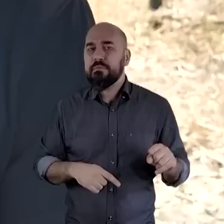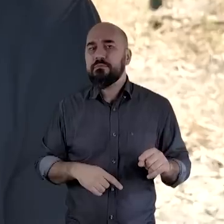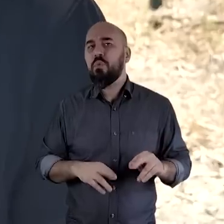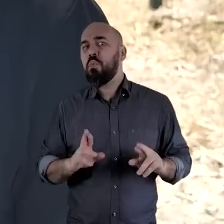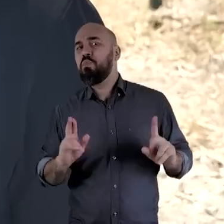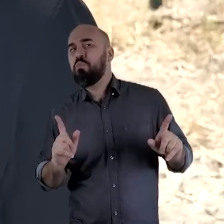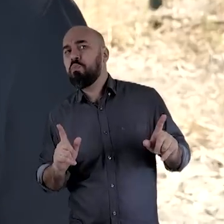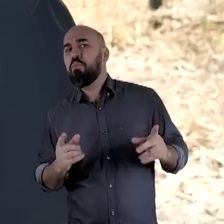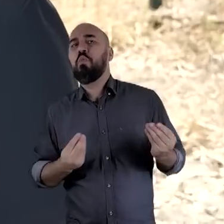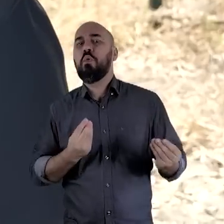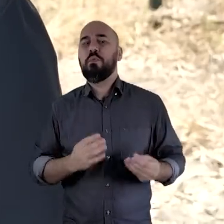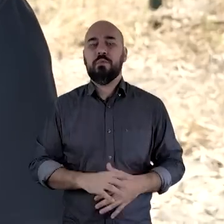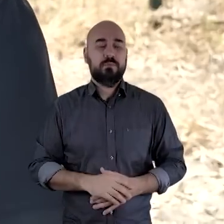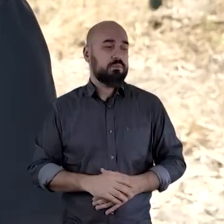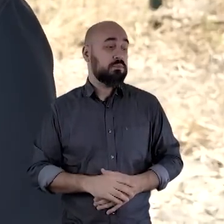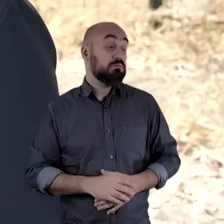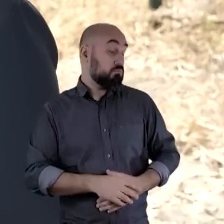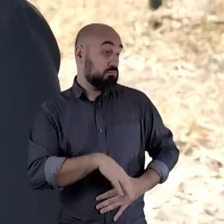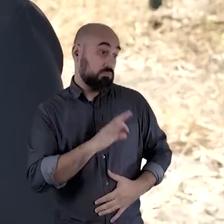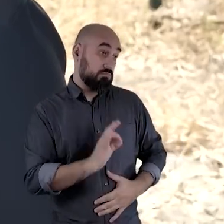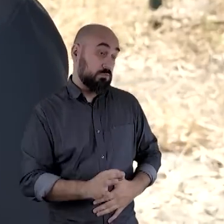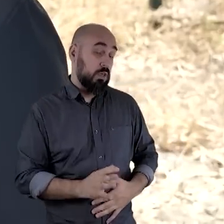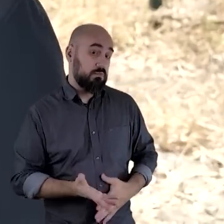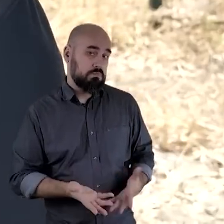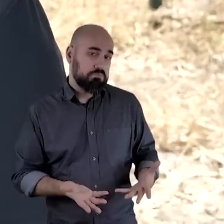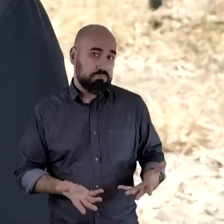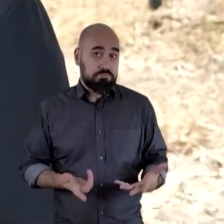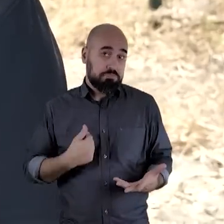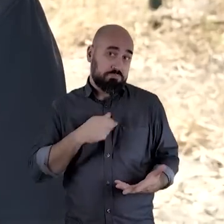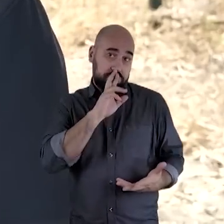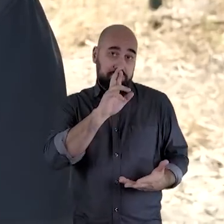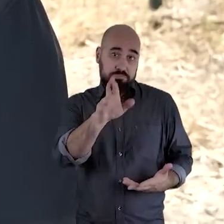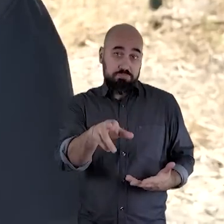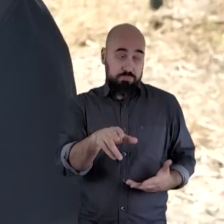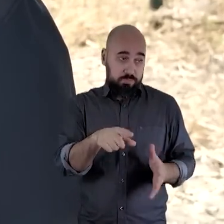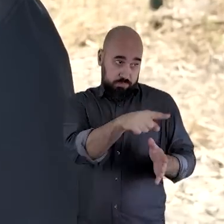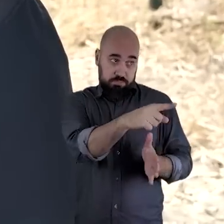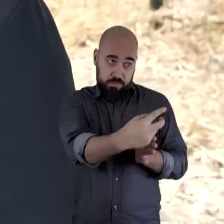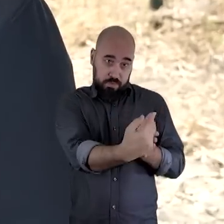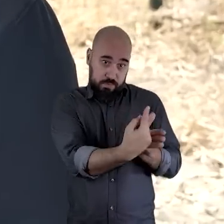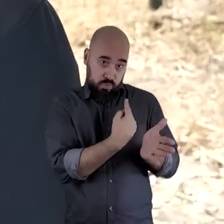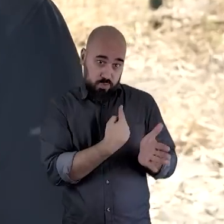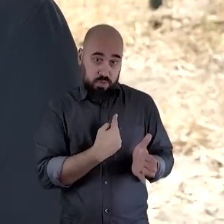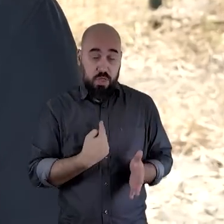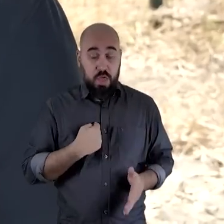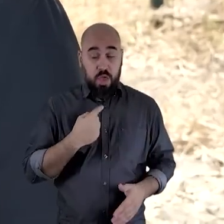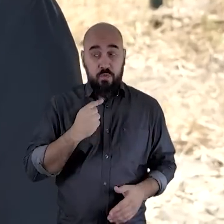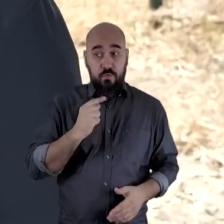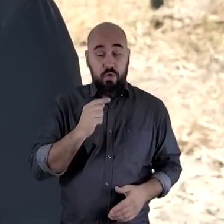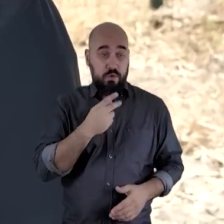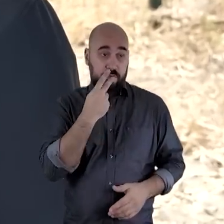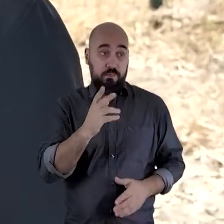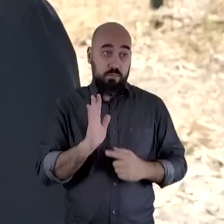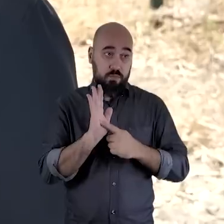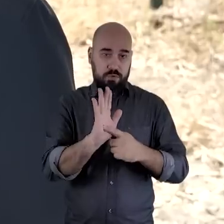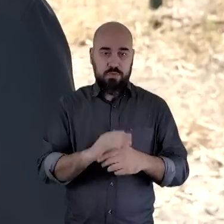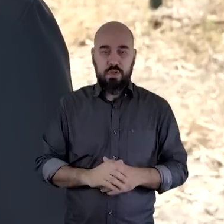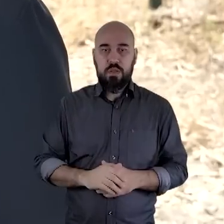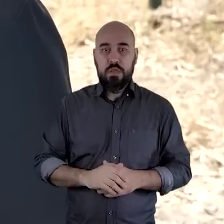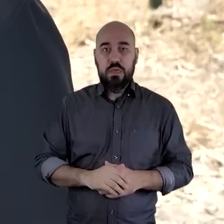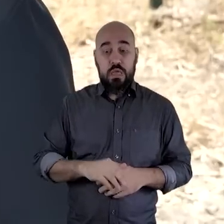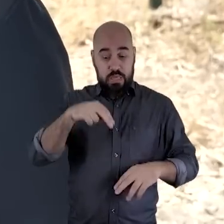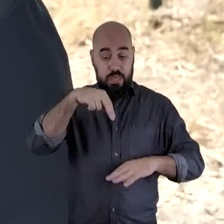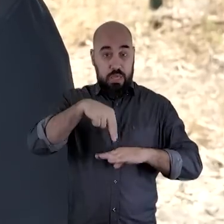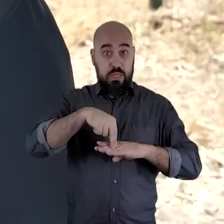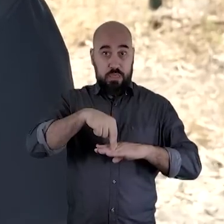visitamos? Certo. Para responder essa pergunta, eu vou fazer assim. Esse portal em que estamos